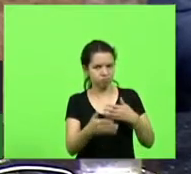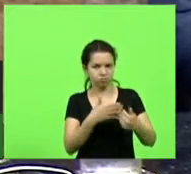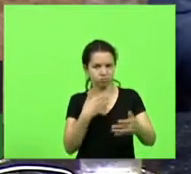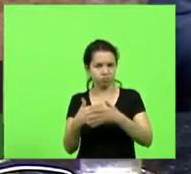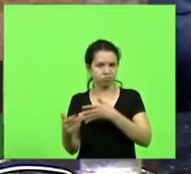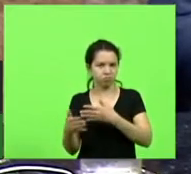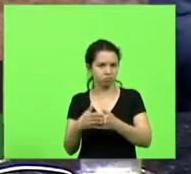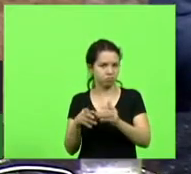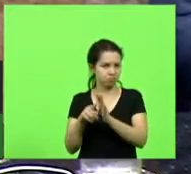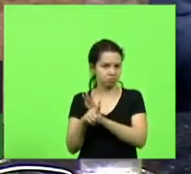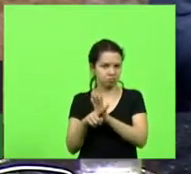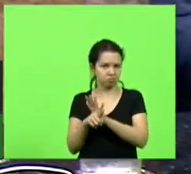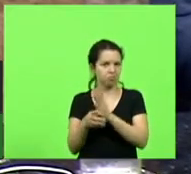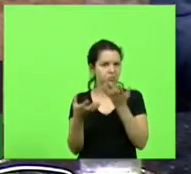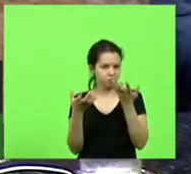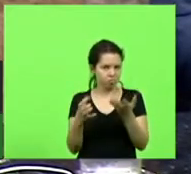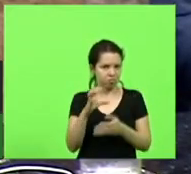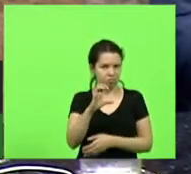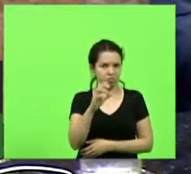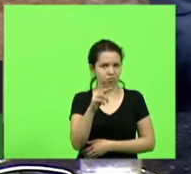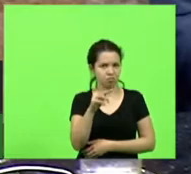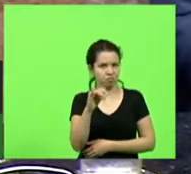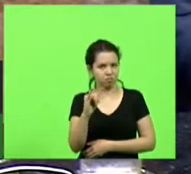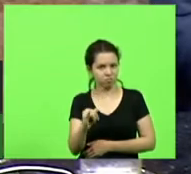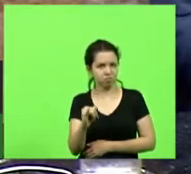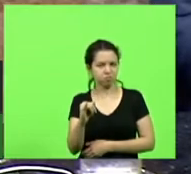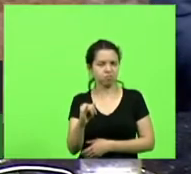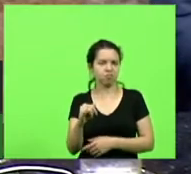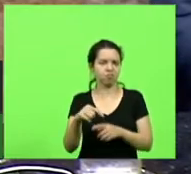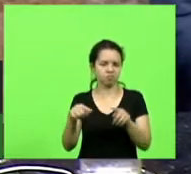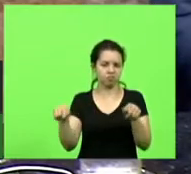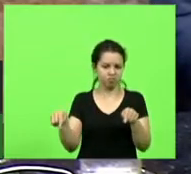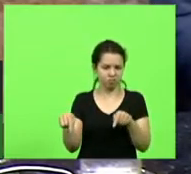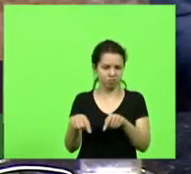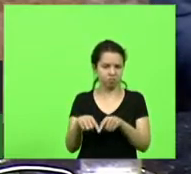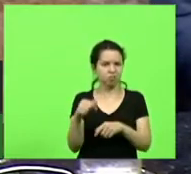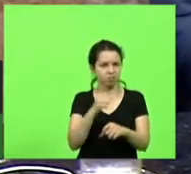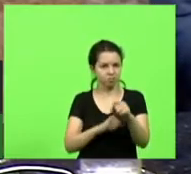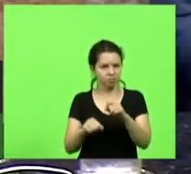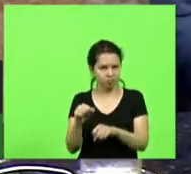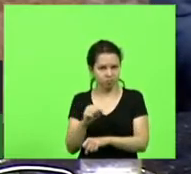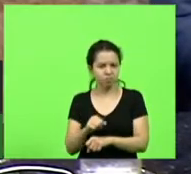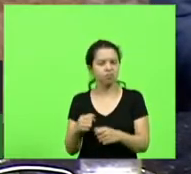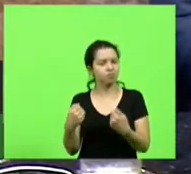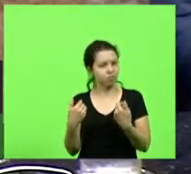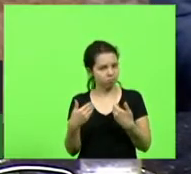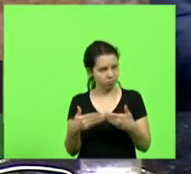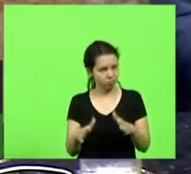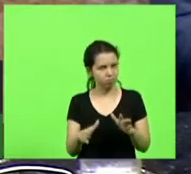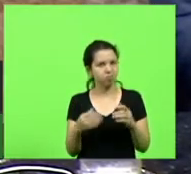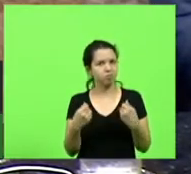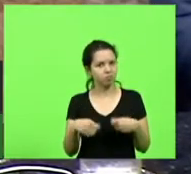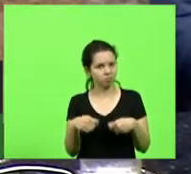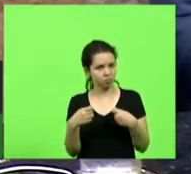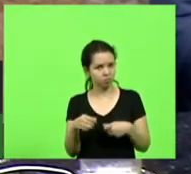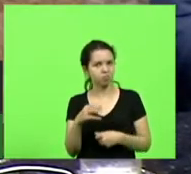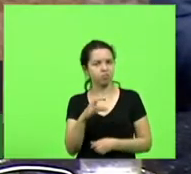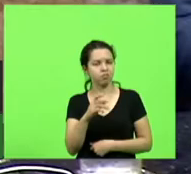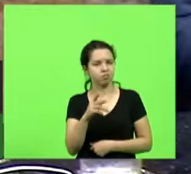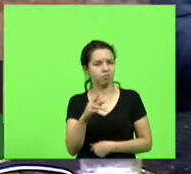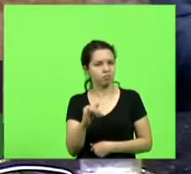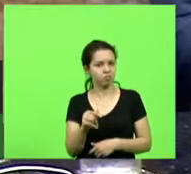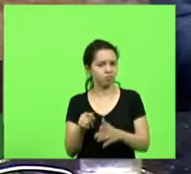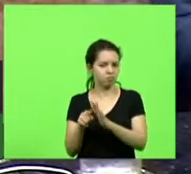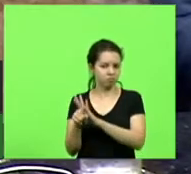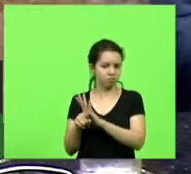quisesse fazer uma CPI da cabine, da faxineira, nós temos que abrir, que é o nosso dever moral com